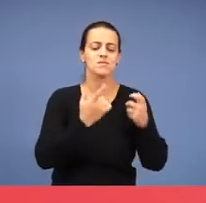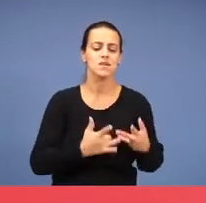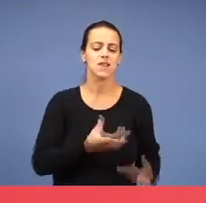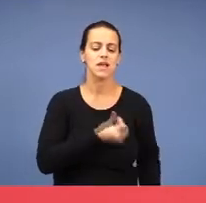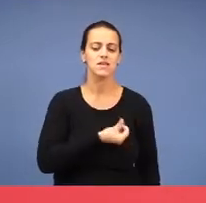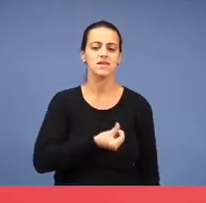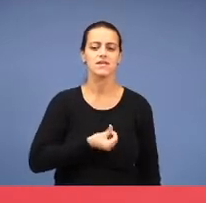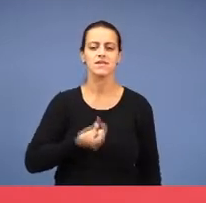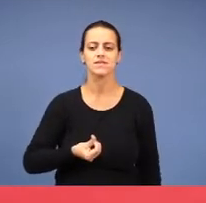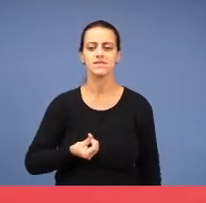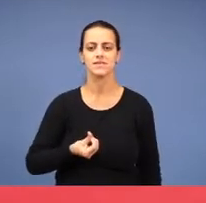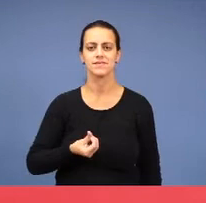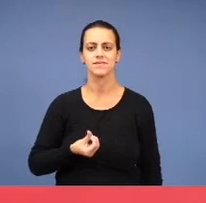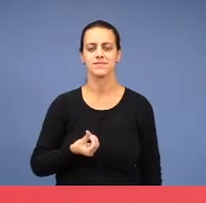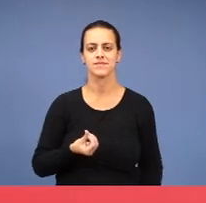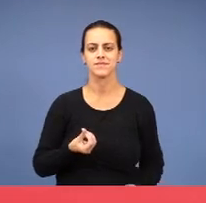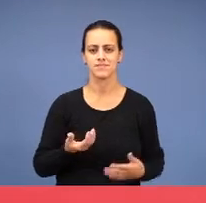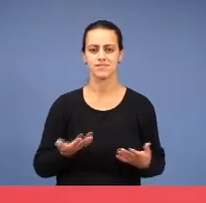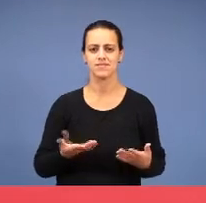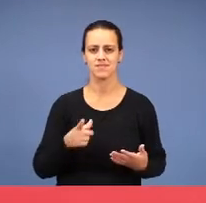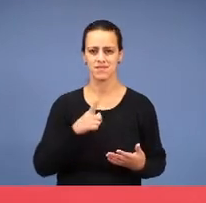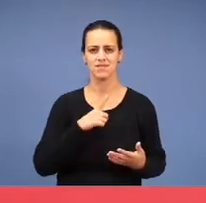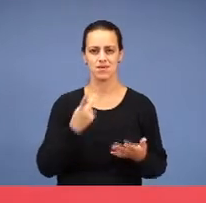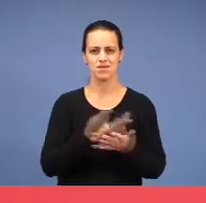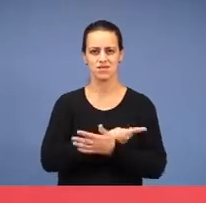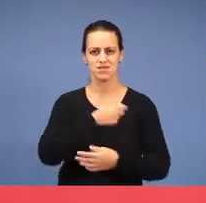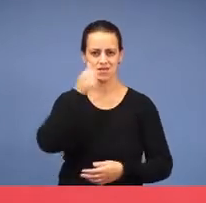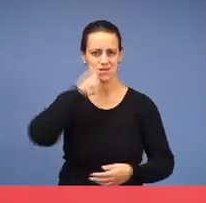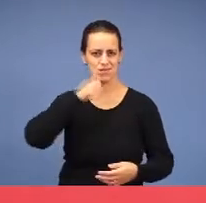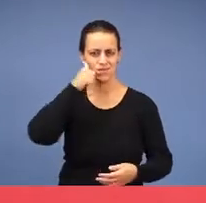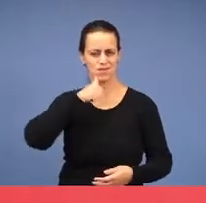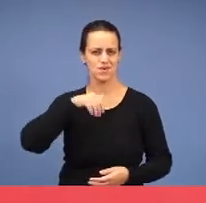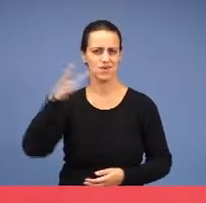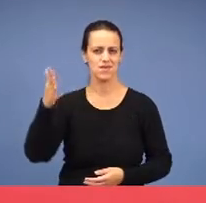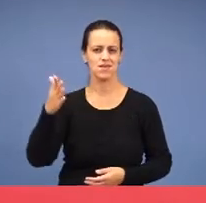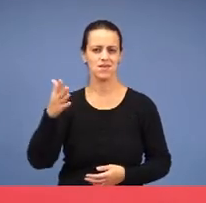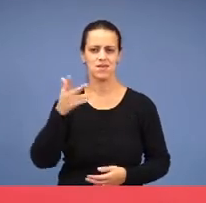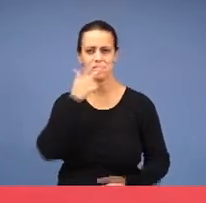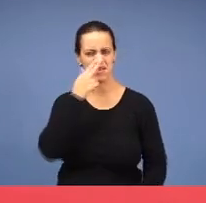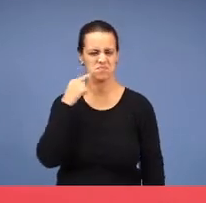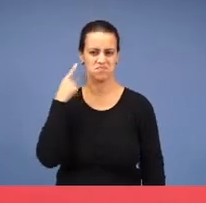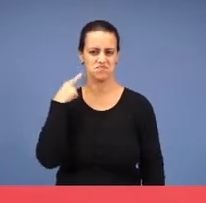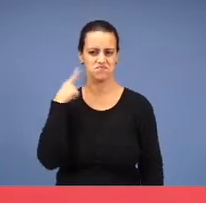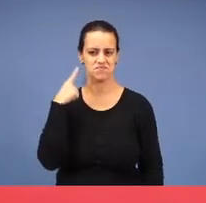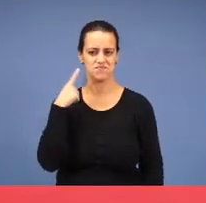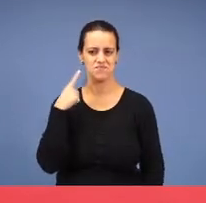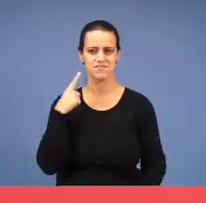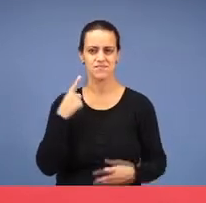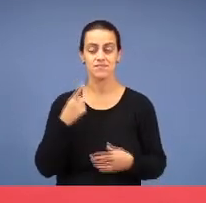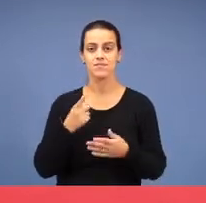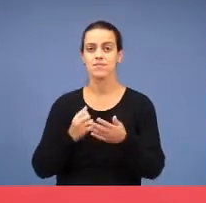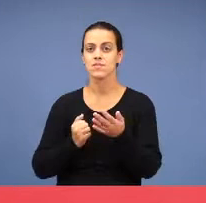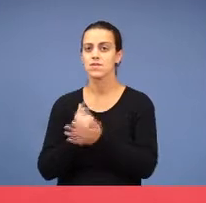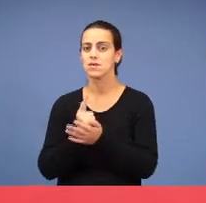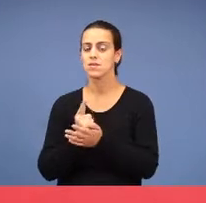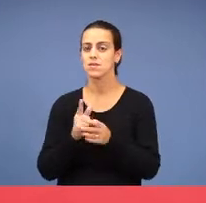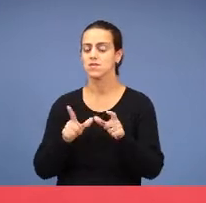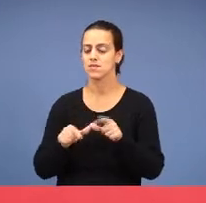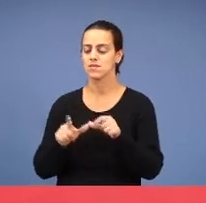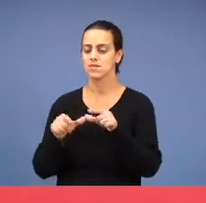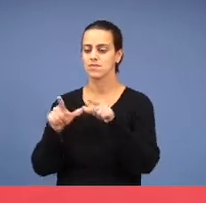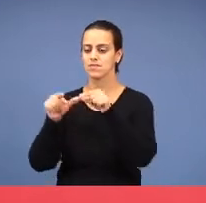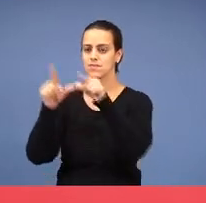666. Nós tínhamos o caso de uma cidadã lá, que não era boa da cabeça, comprar uma passagem para ela viajar no